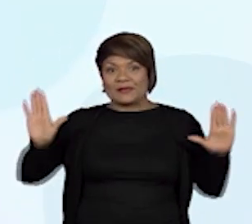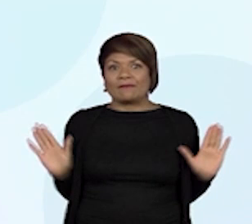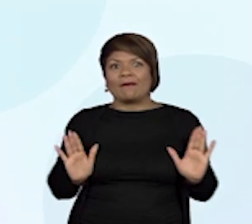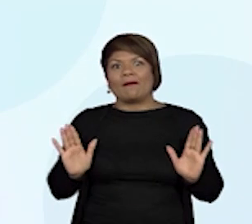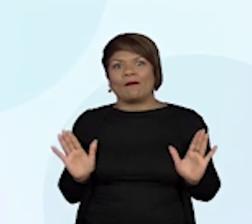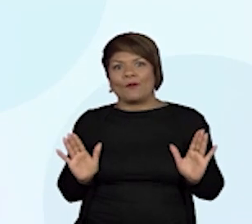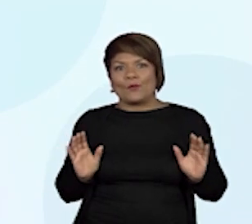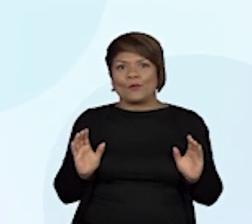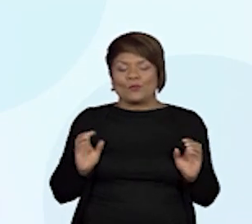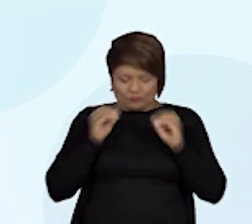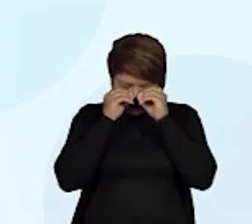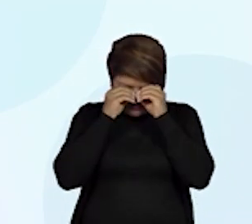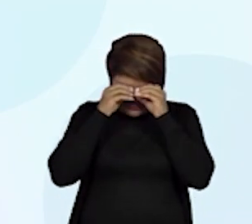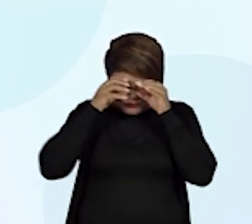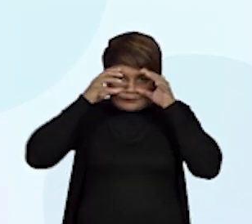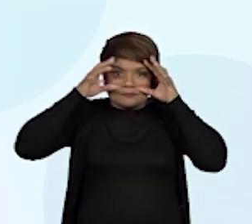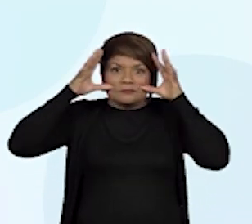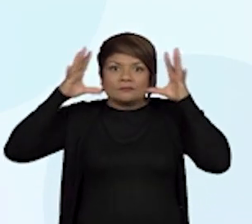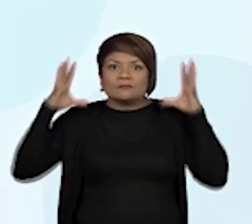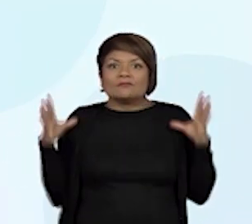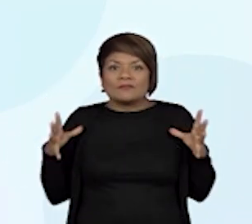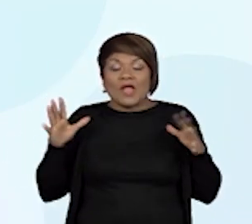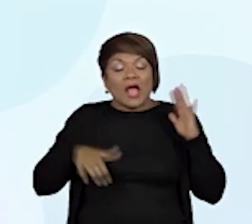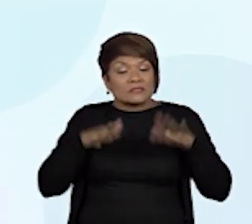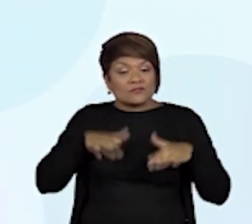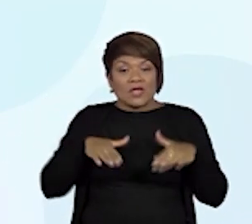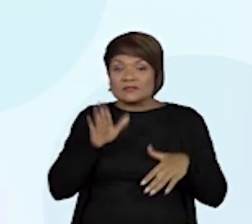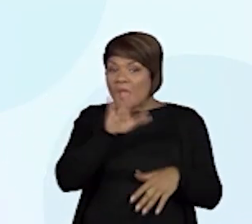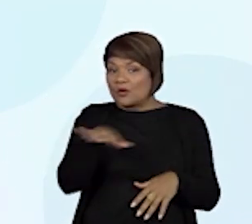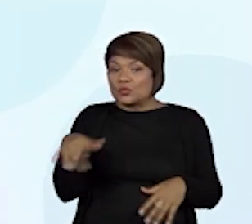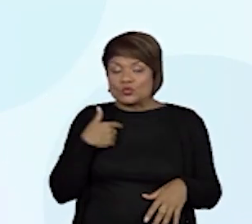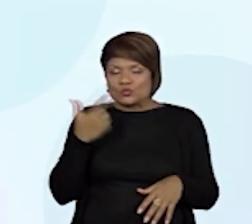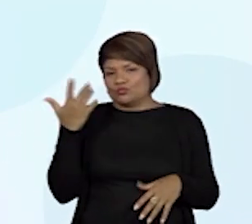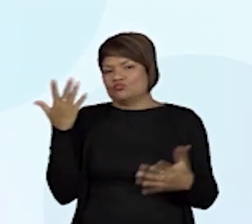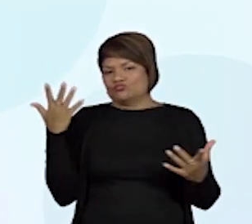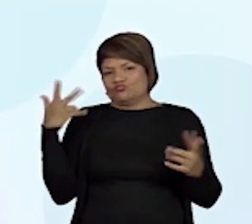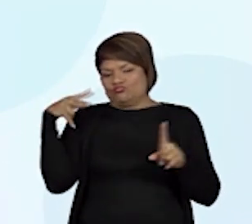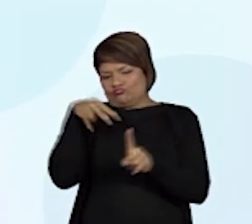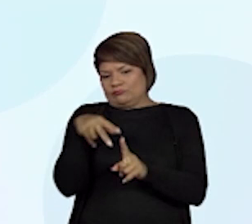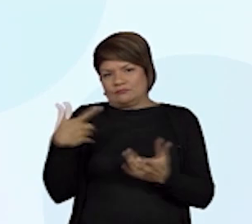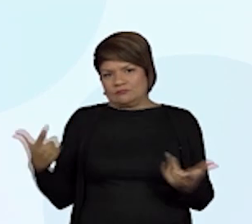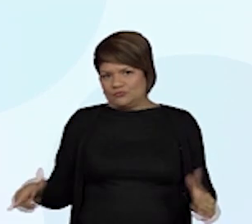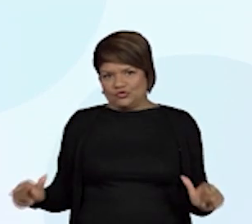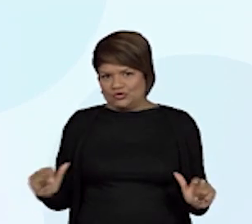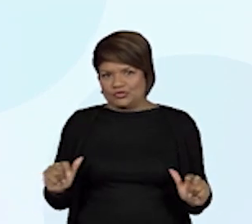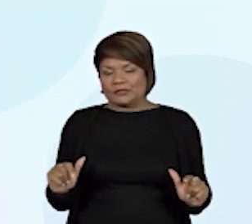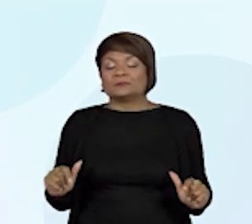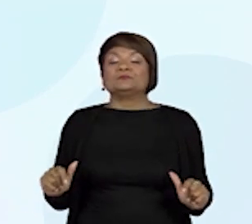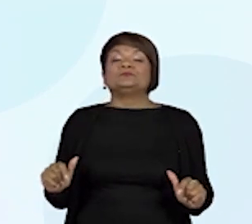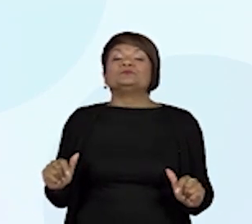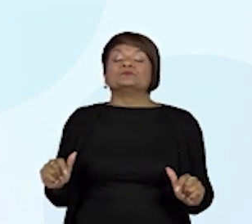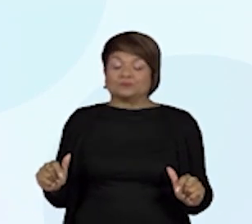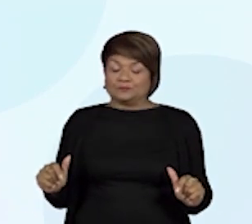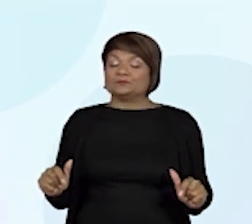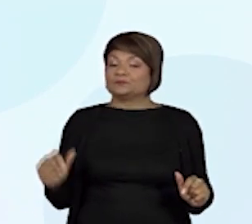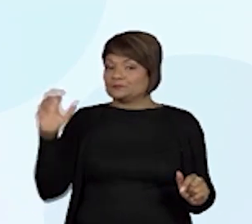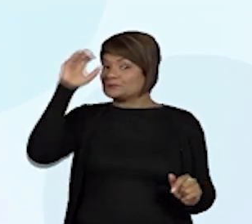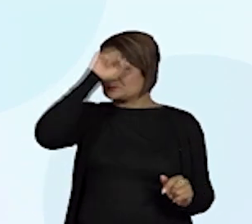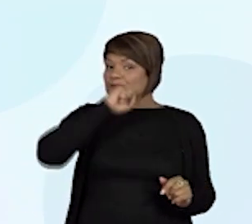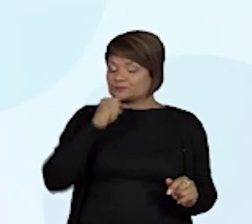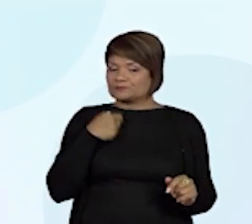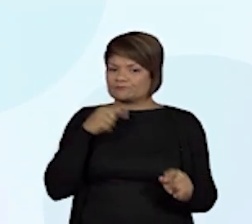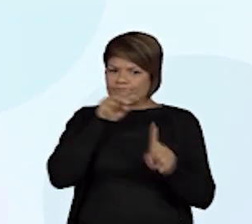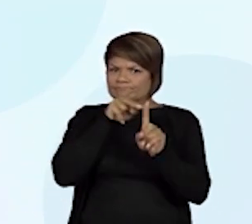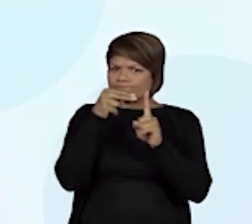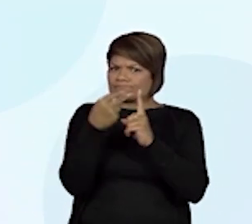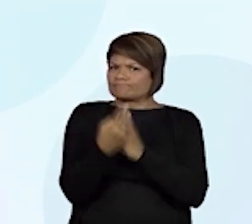talvez muitos dos nossos alunos não estavam nem olhando desse jeito. Então, é importante. Olha o que nós aprendemos a olhar essa história, essas